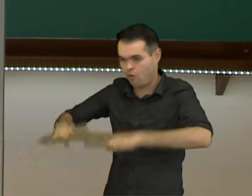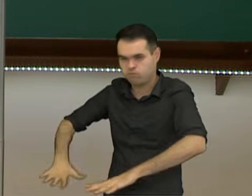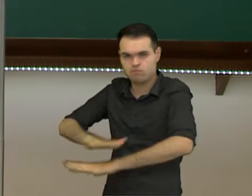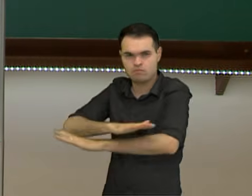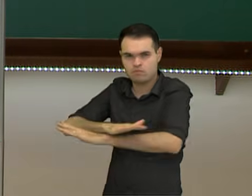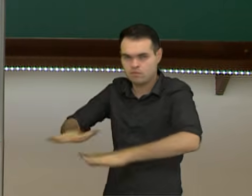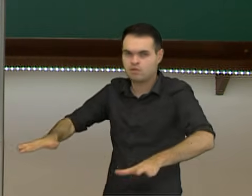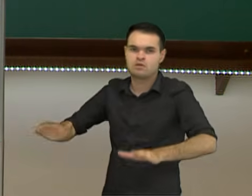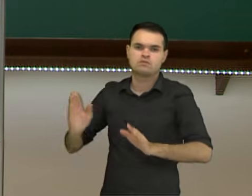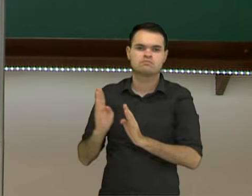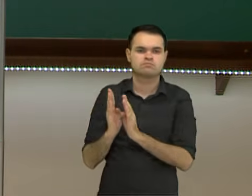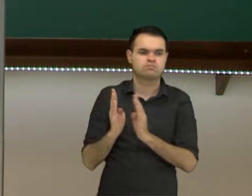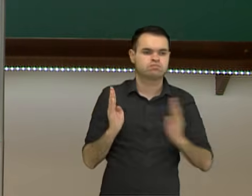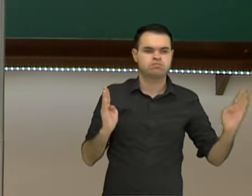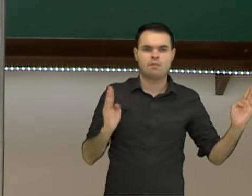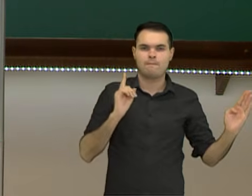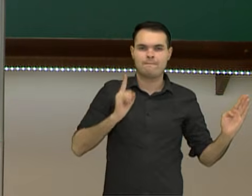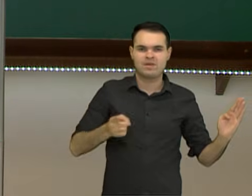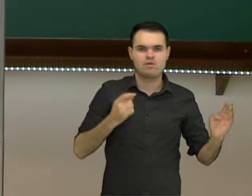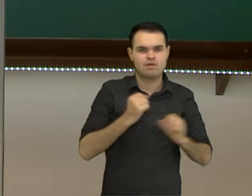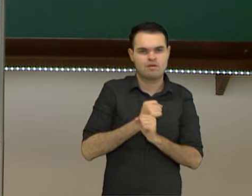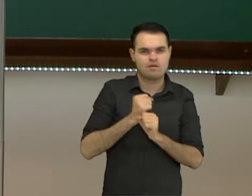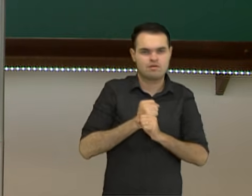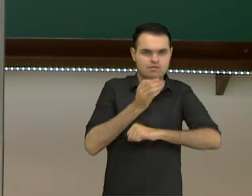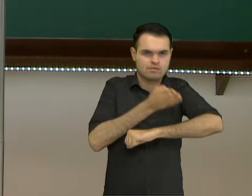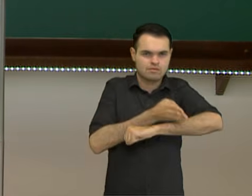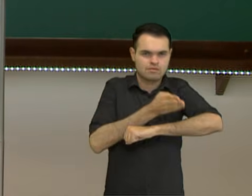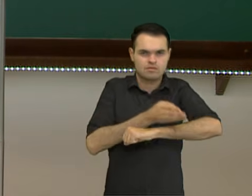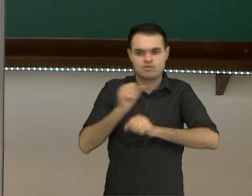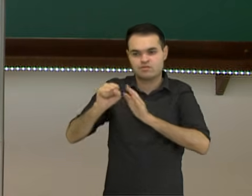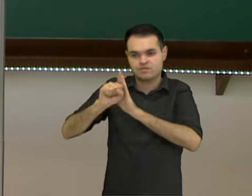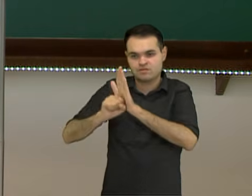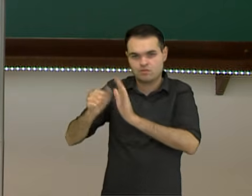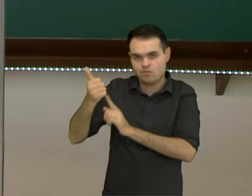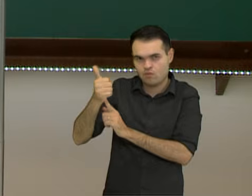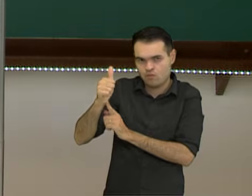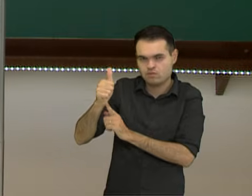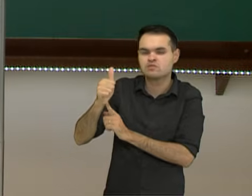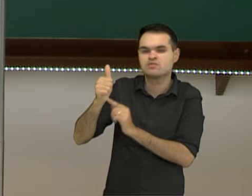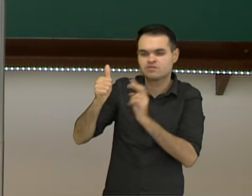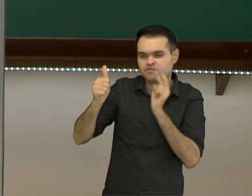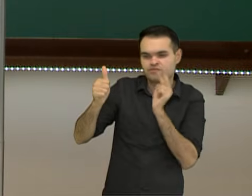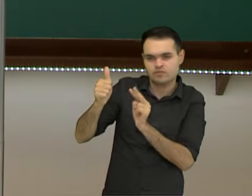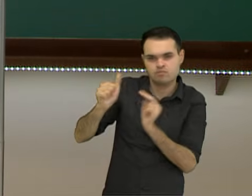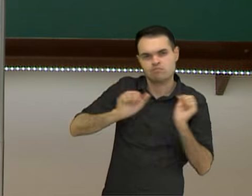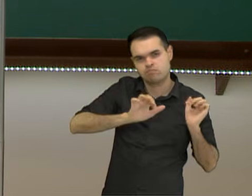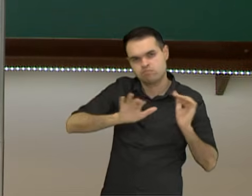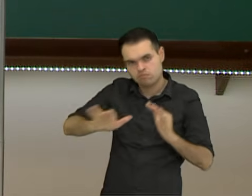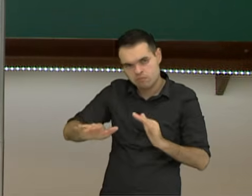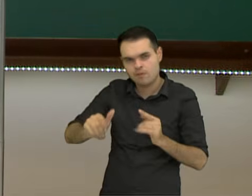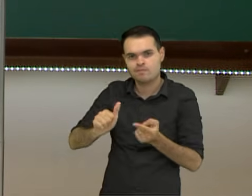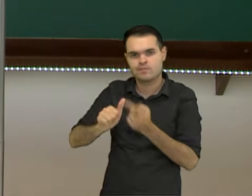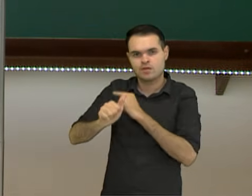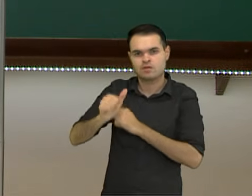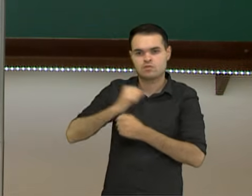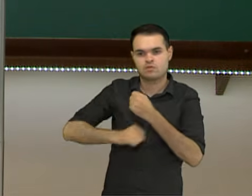1000 anos, né? Então as cruzadas ocorrem aí a partir do século XI, a gente viu a primeira cruzada no ano